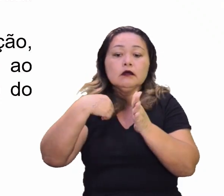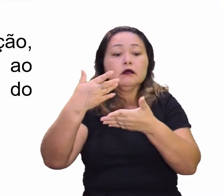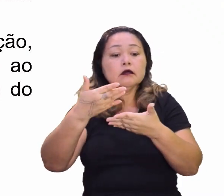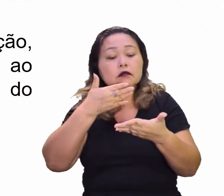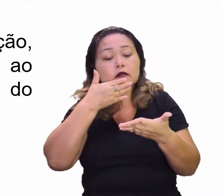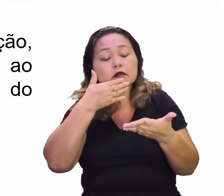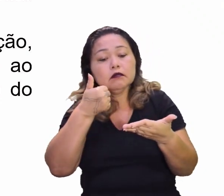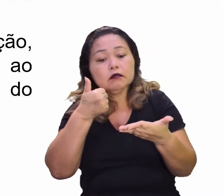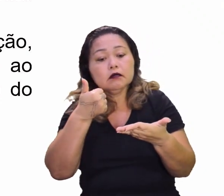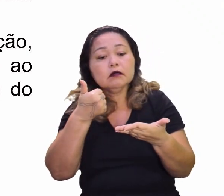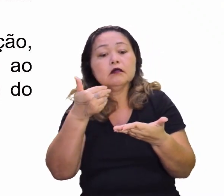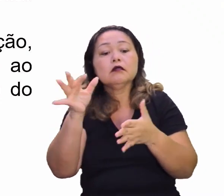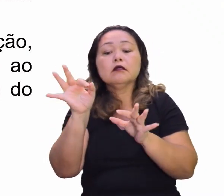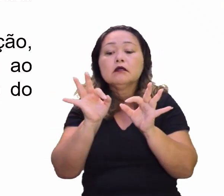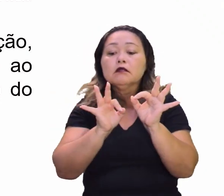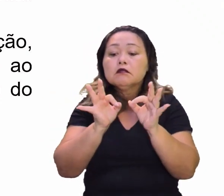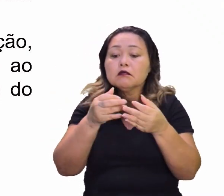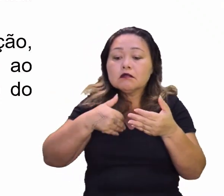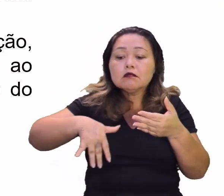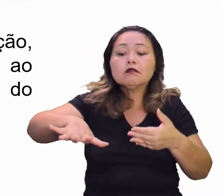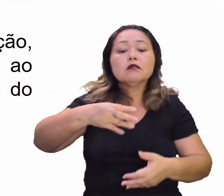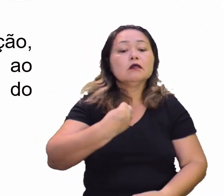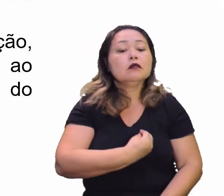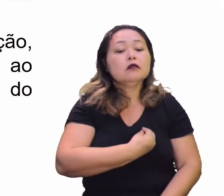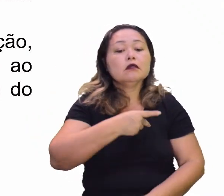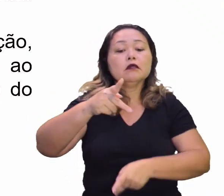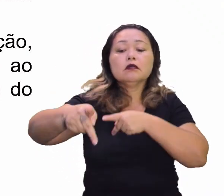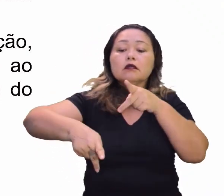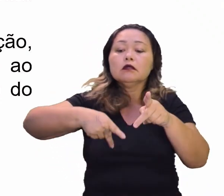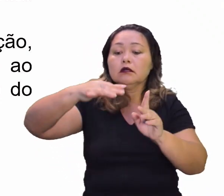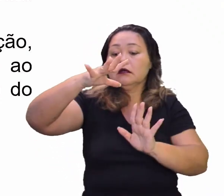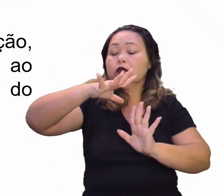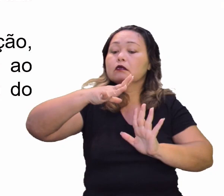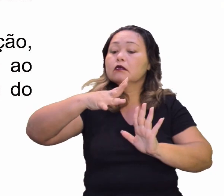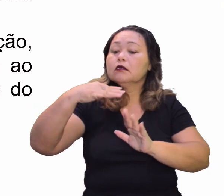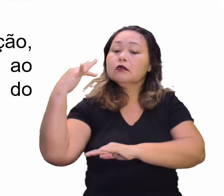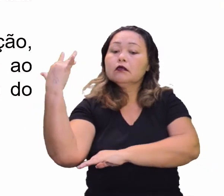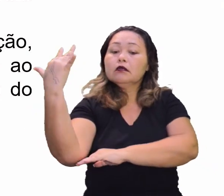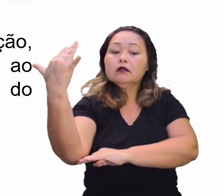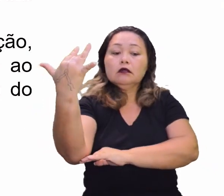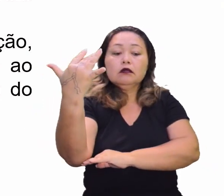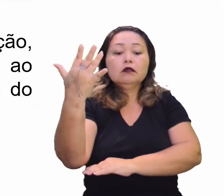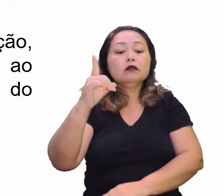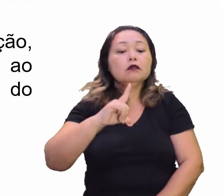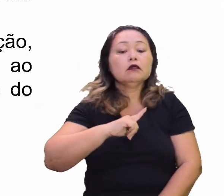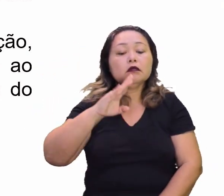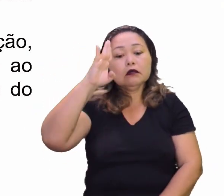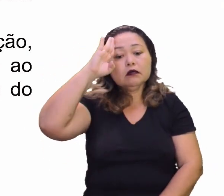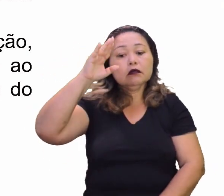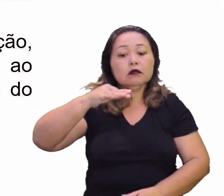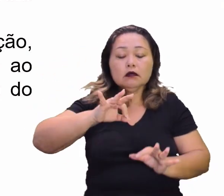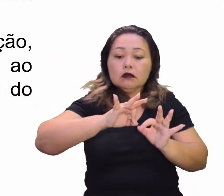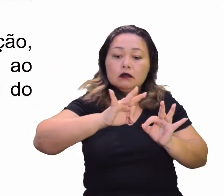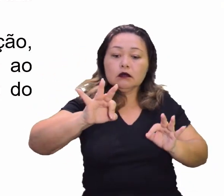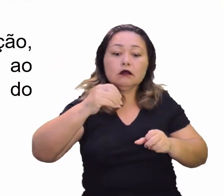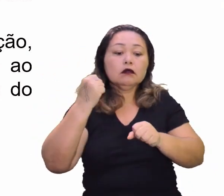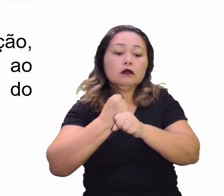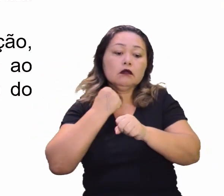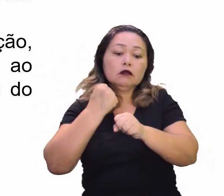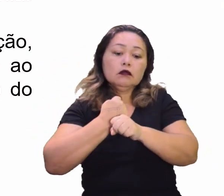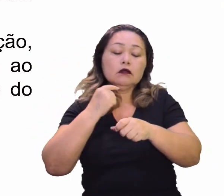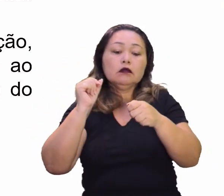estrada foi proporcionar melhores condições de vida ao povo da floresta. B. Os primeiros quilômetros